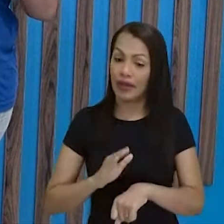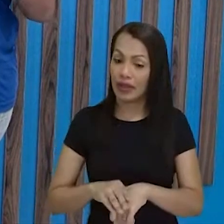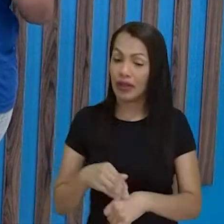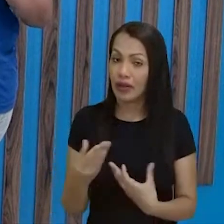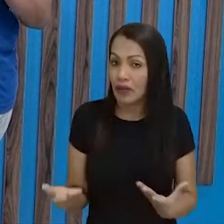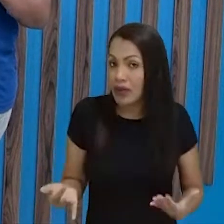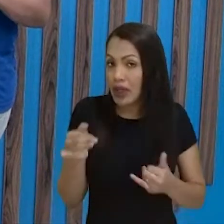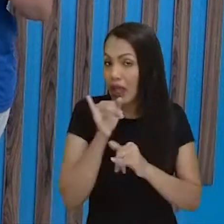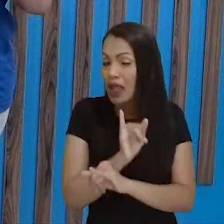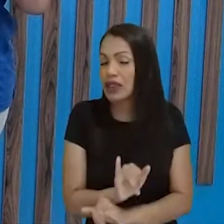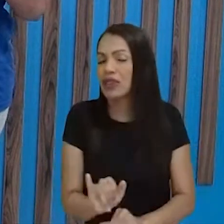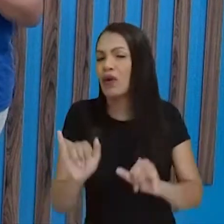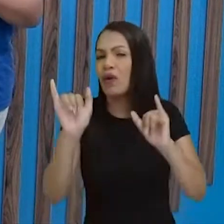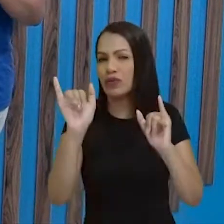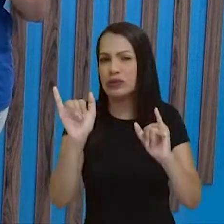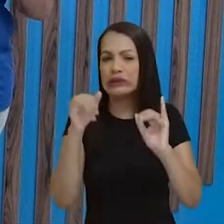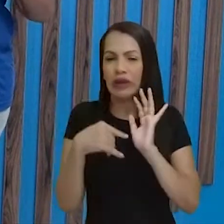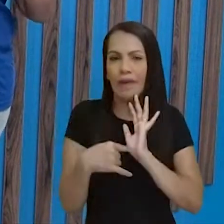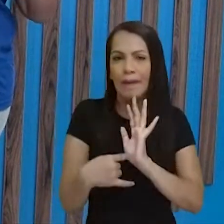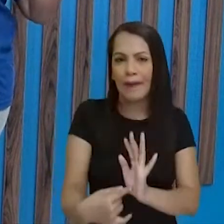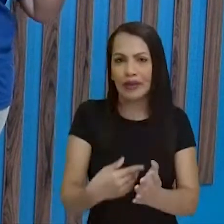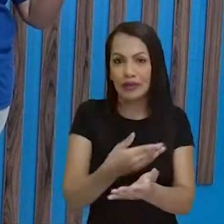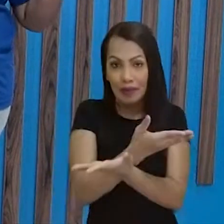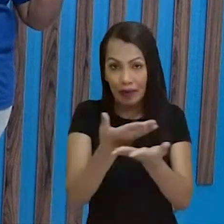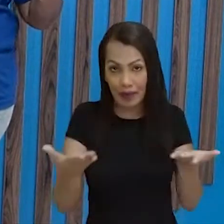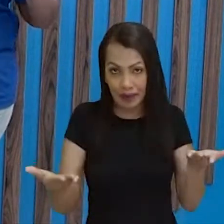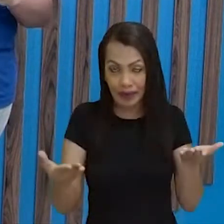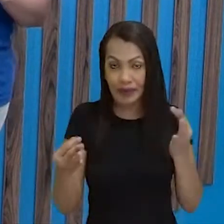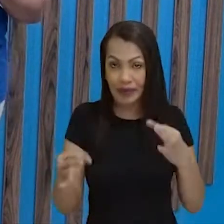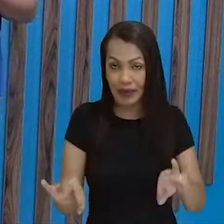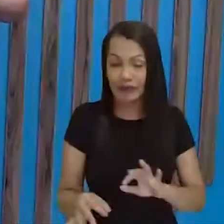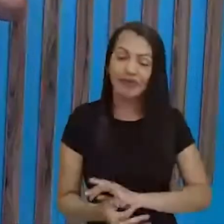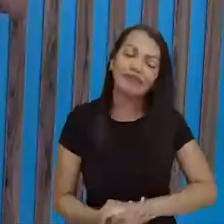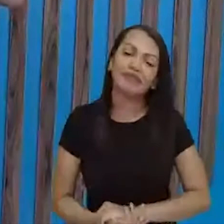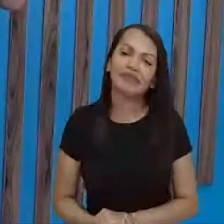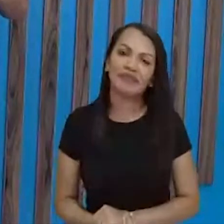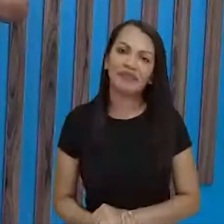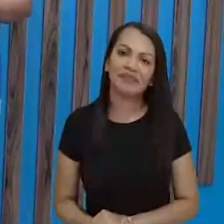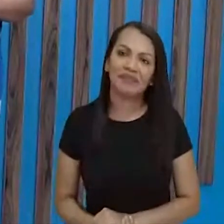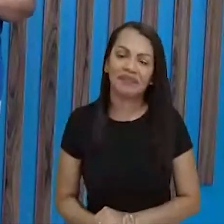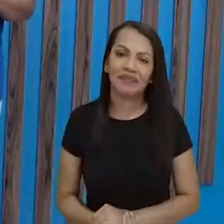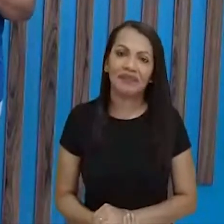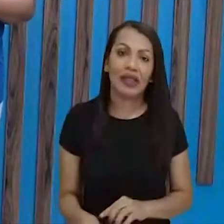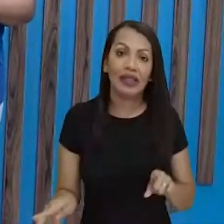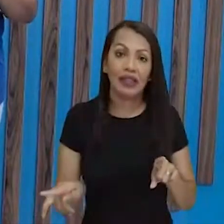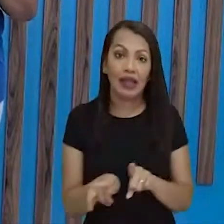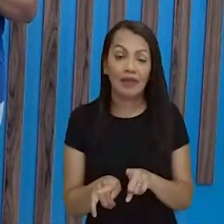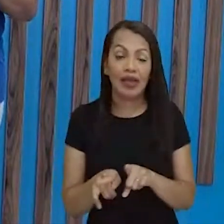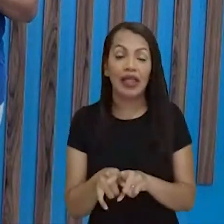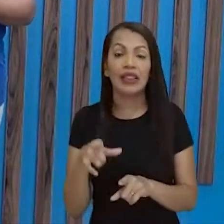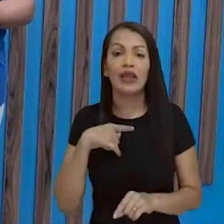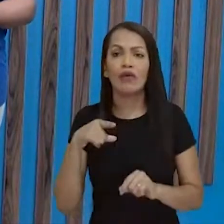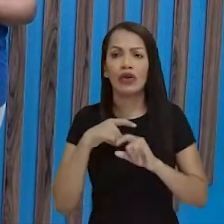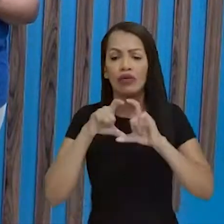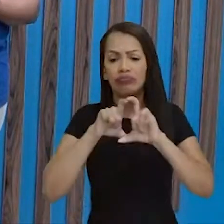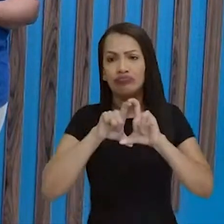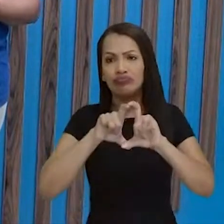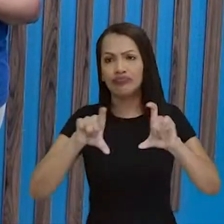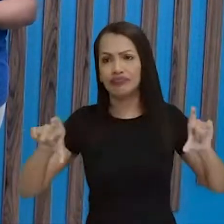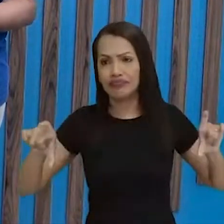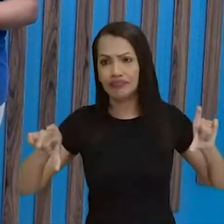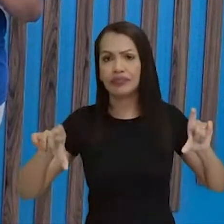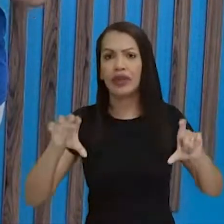essa notícia está sendo transmitida, dependendo do portador. E aí também vem o corpo da notícia, que é a notícia